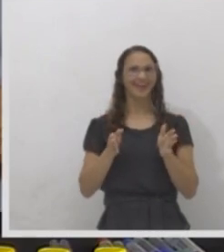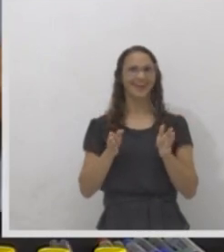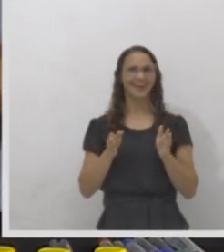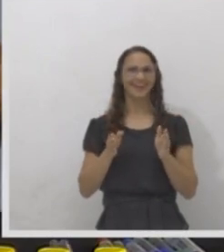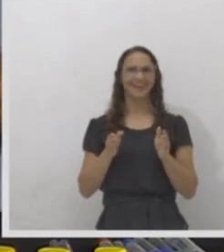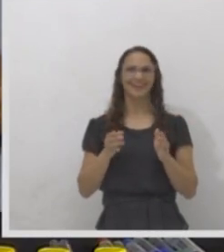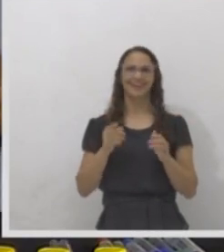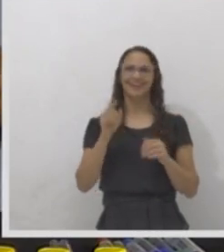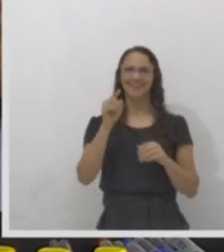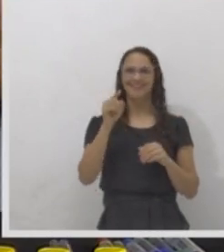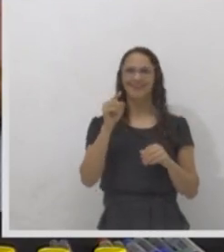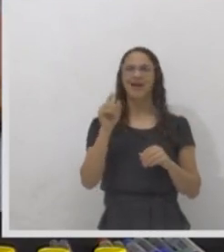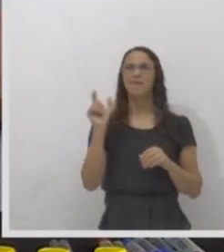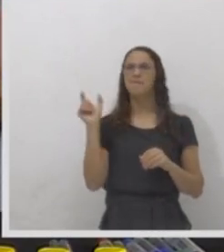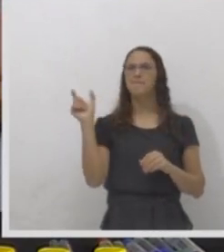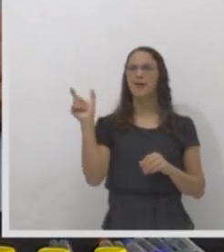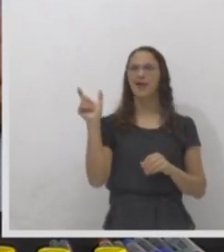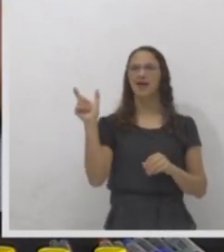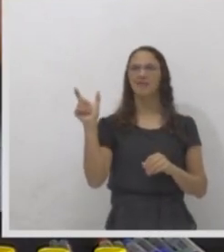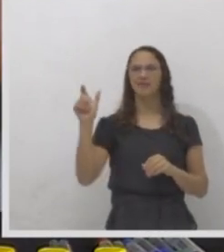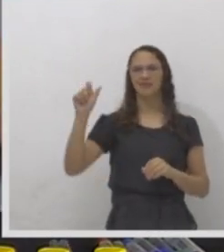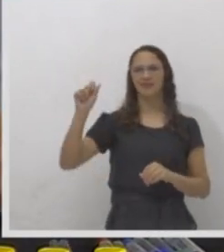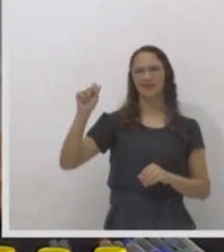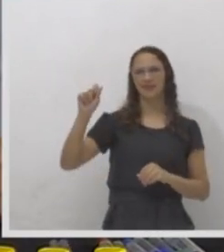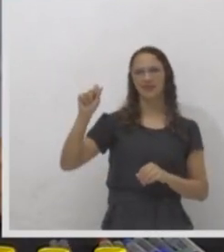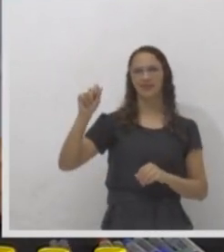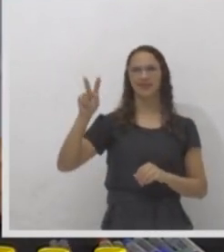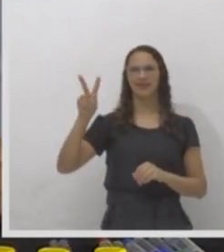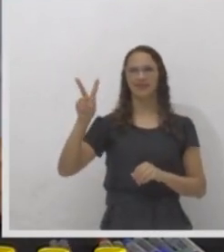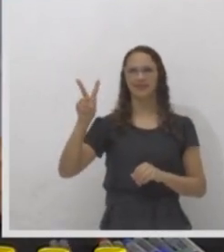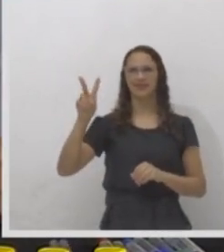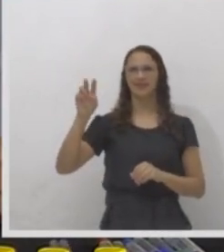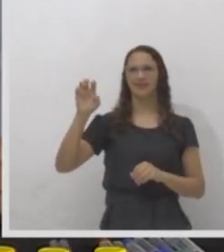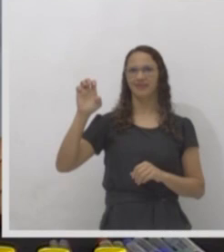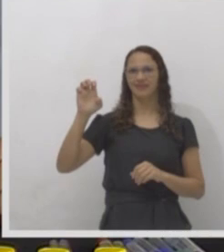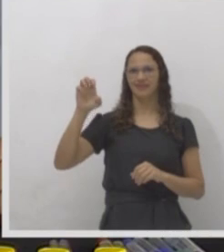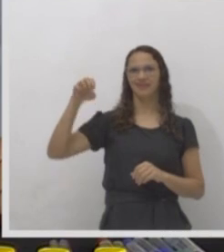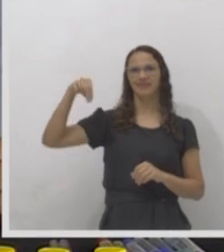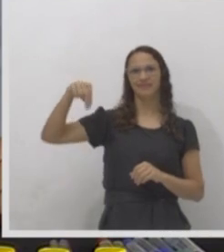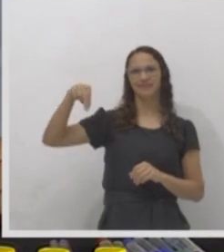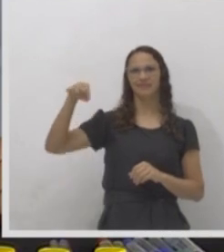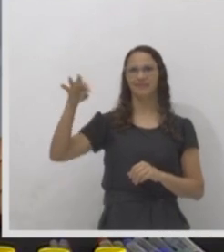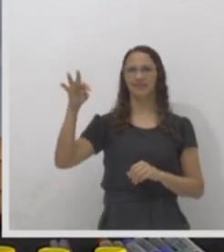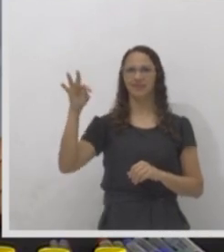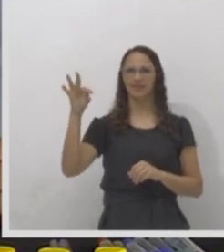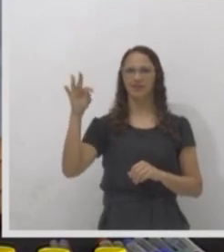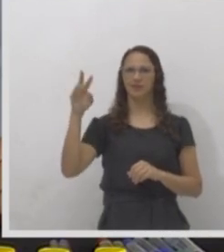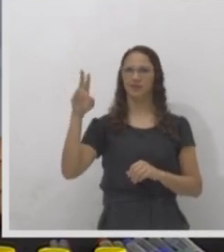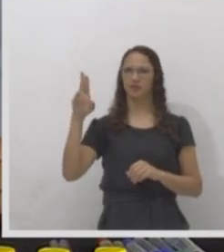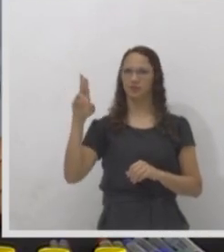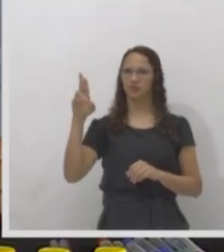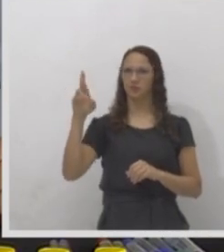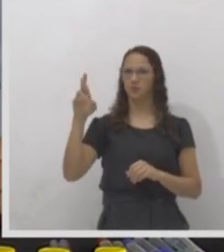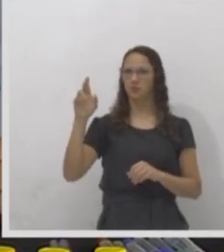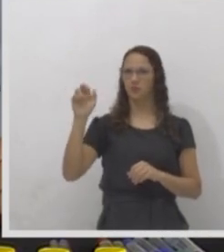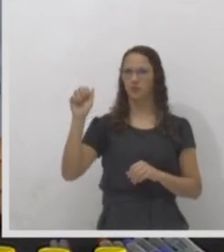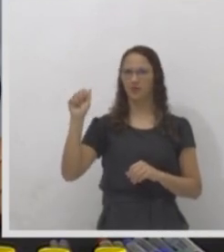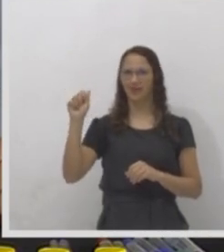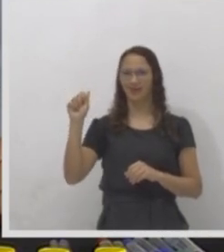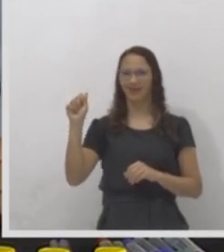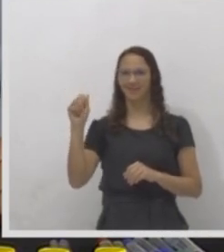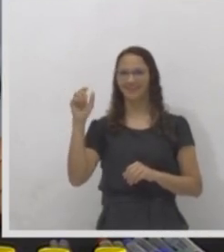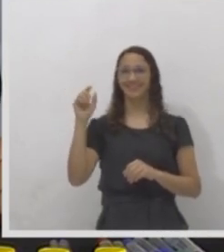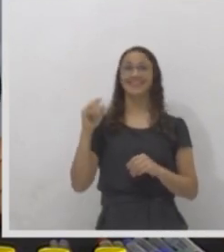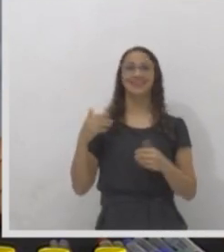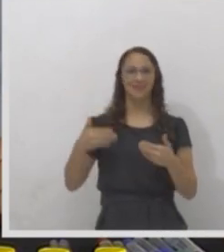A aventura começa a partir desse momento em que você vai aprender a fazer este avião aqui. E ó,